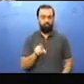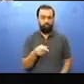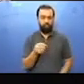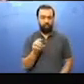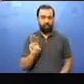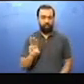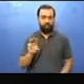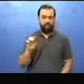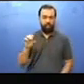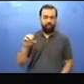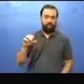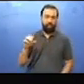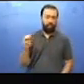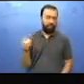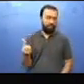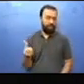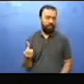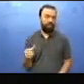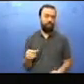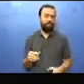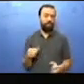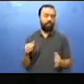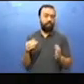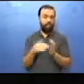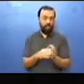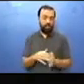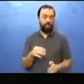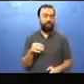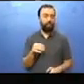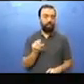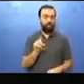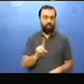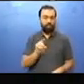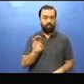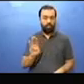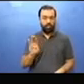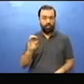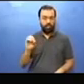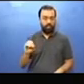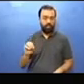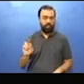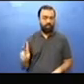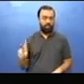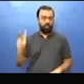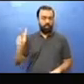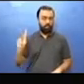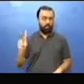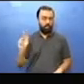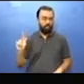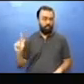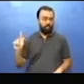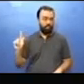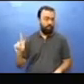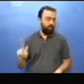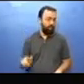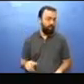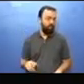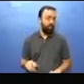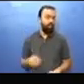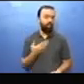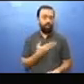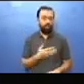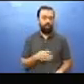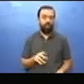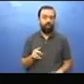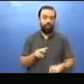até 140 quilos. E a próxima tartaruga que nós veremos é a tartaruga verde.